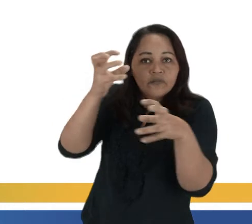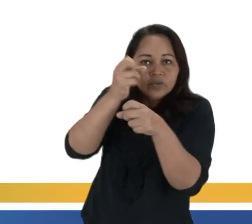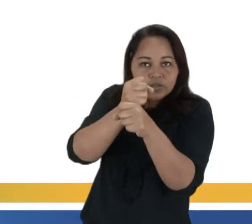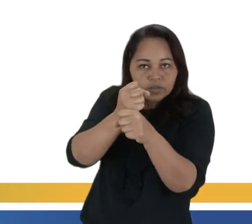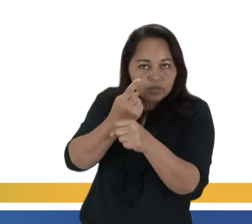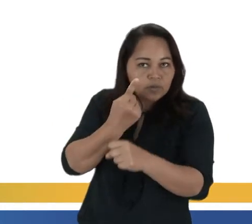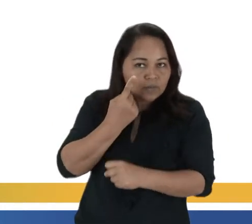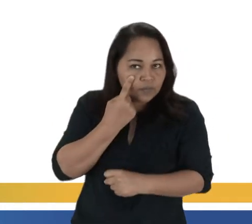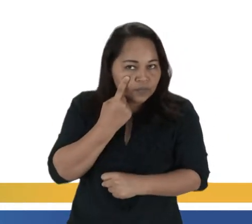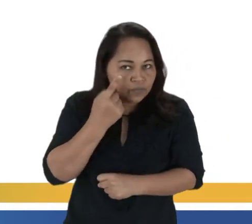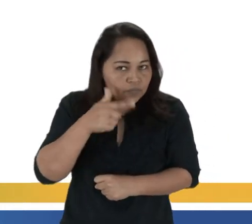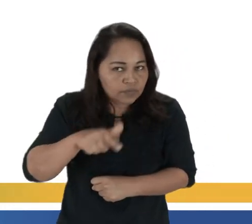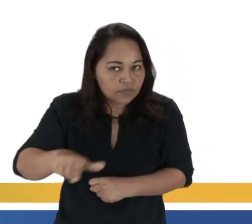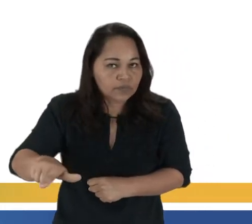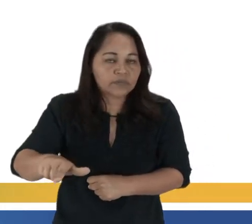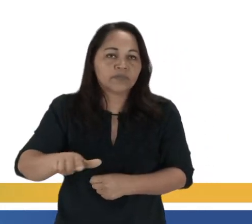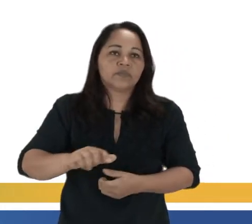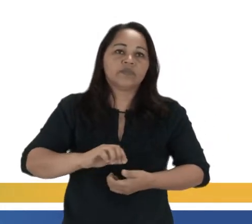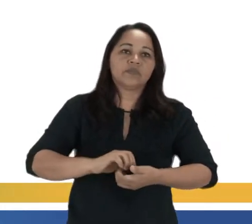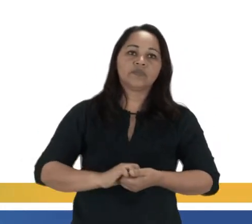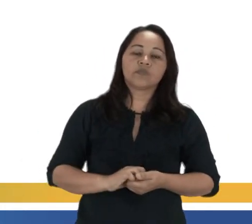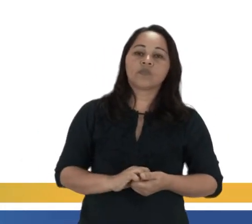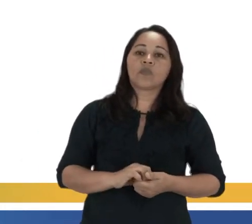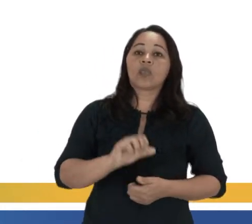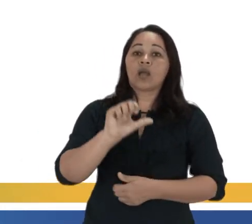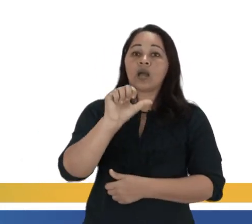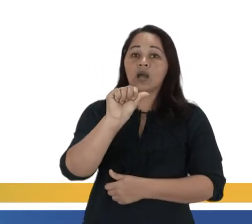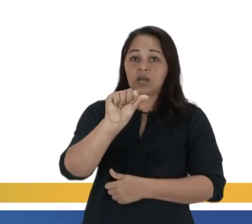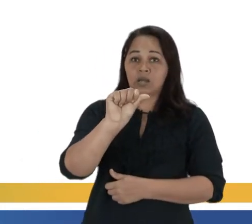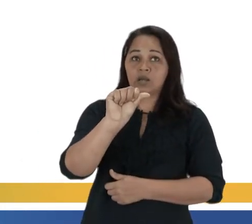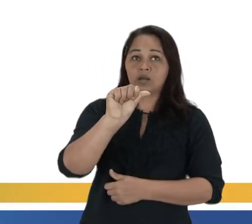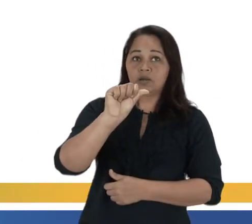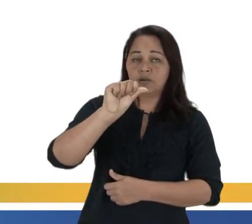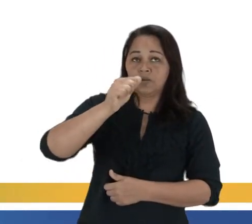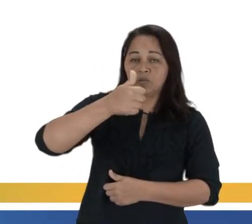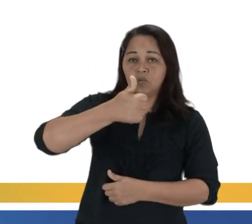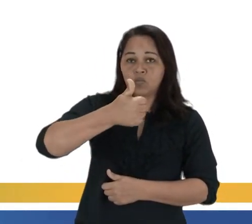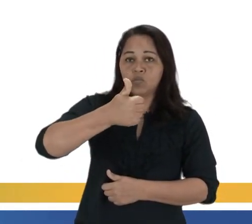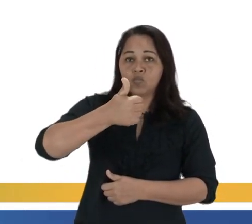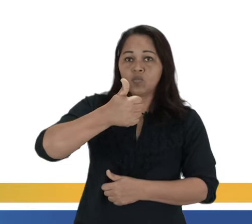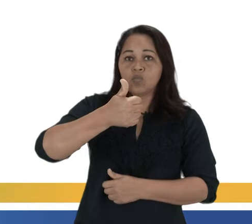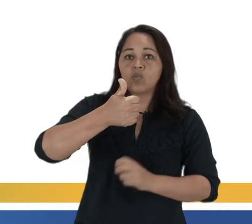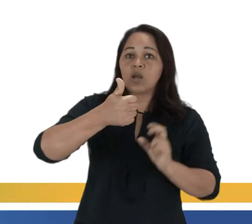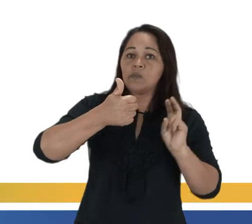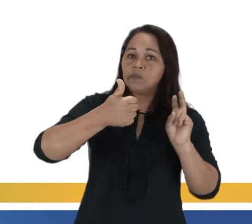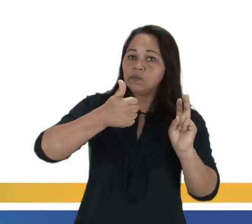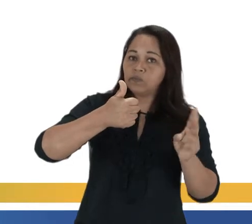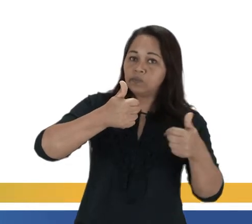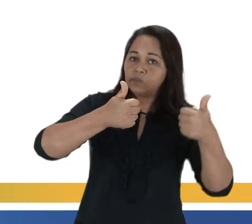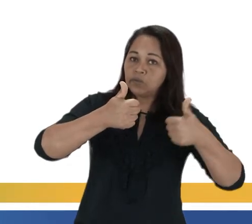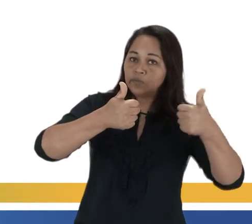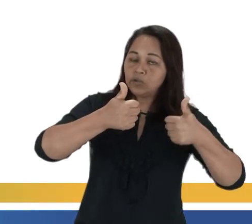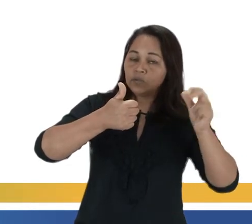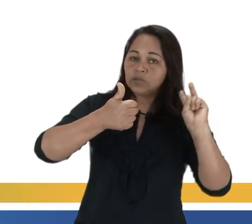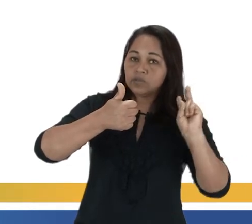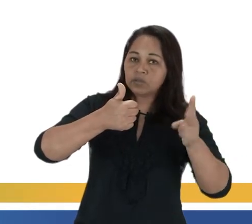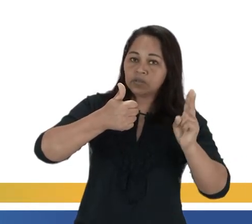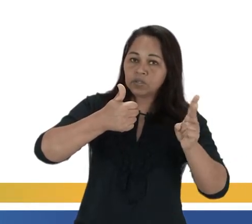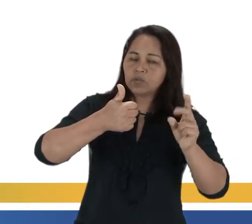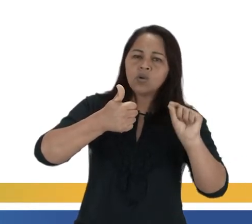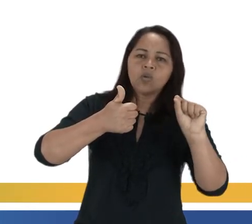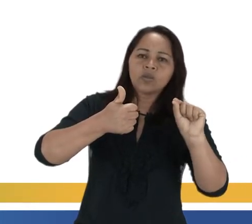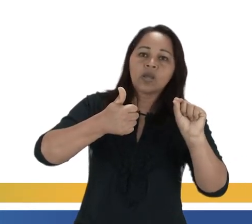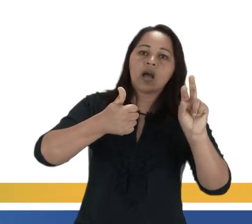função. A1 aí, no caso, é o primeiro termo da nossa sequência. Q, como nós já sabemos, é a